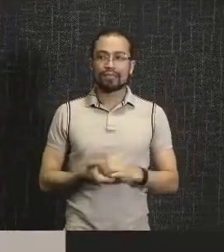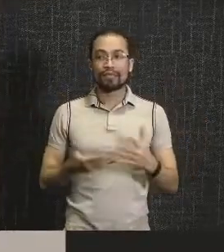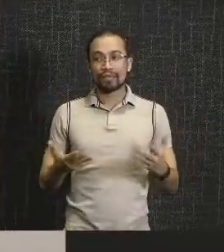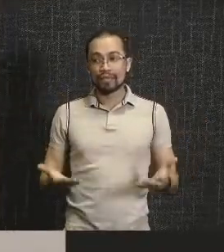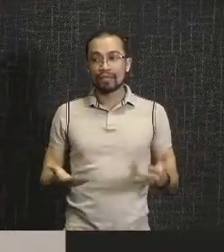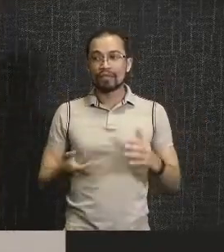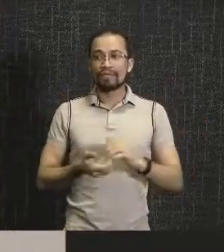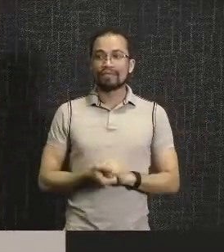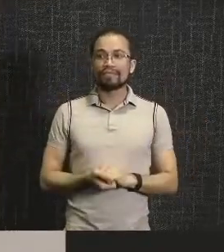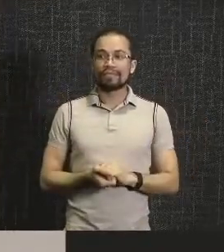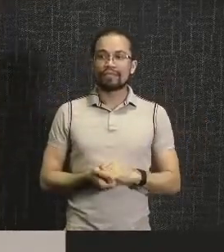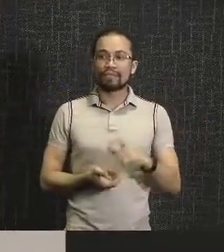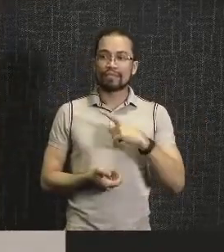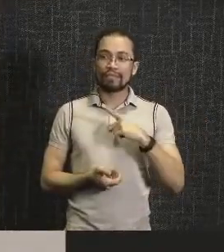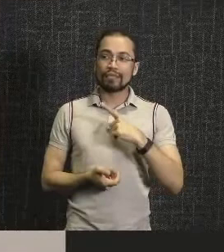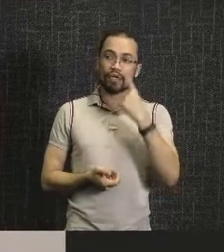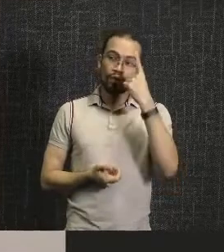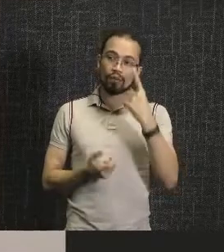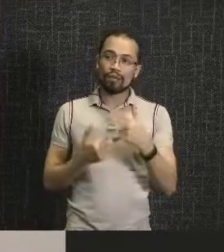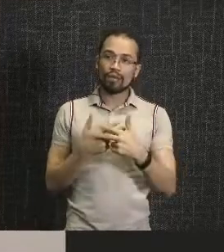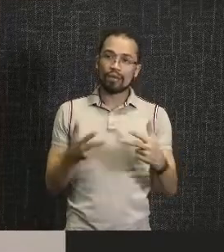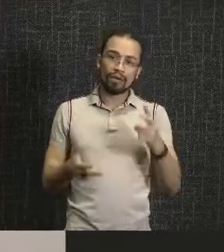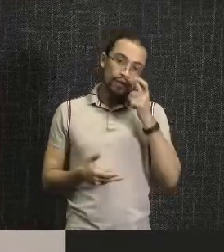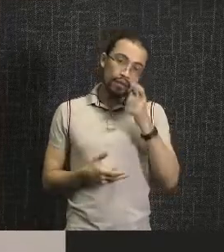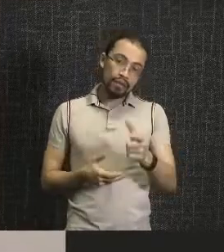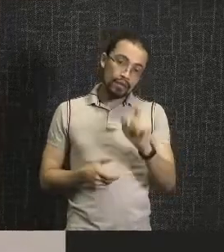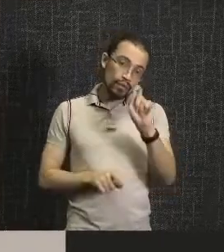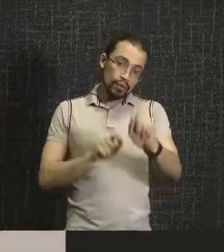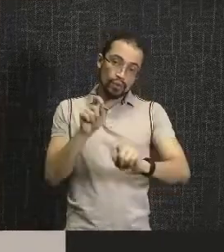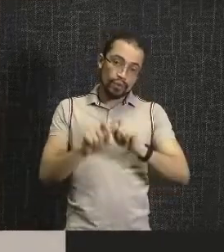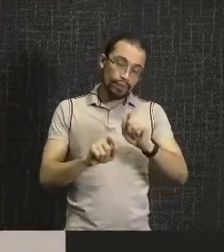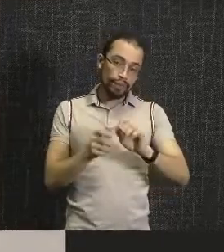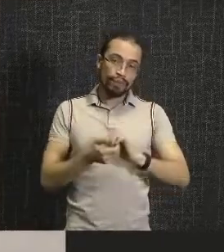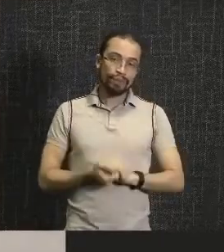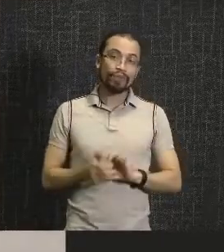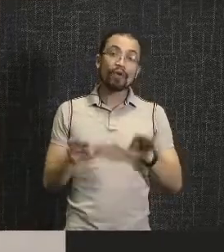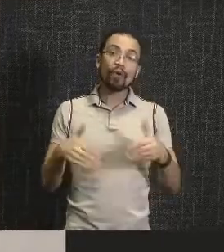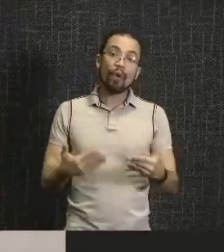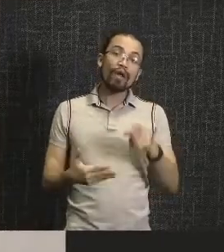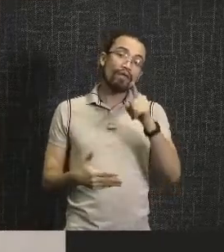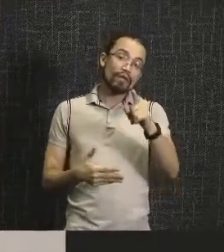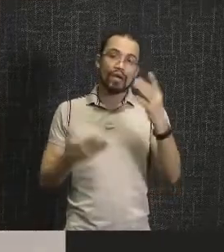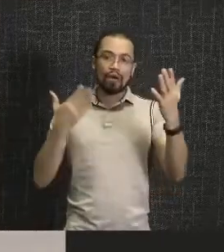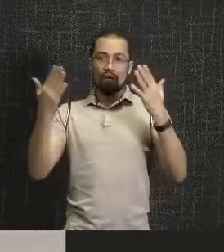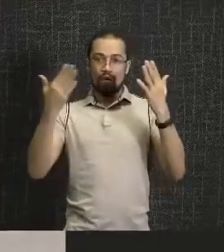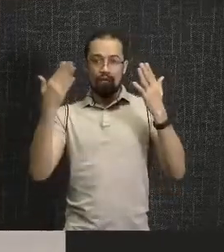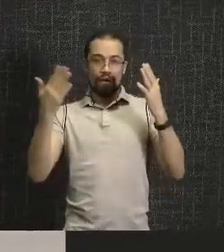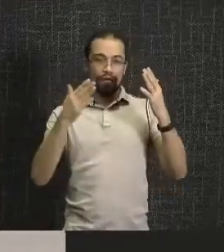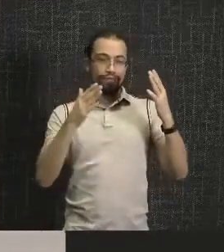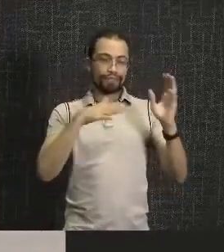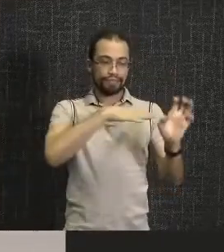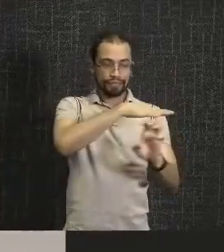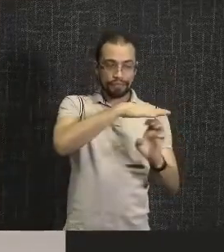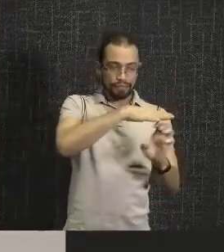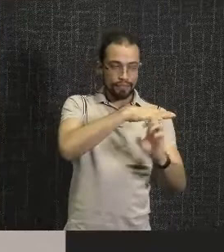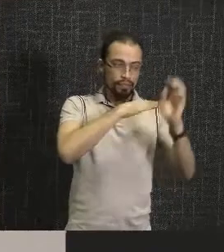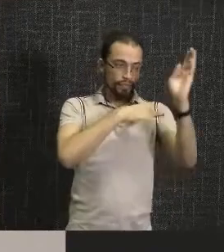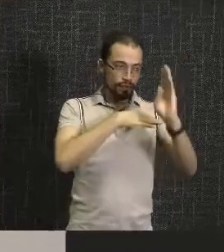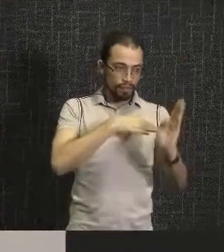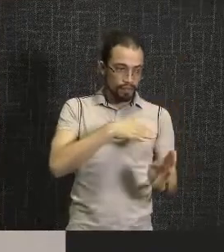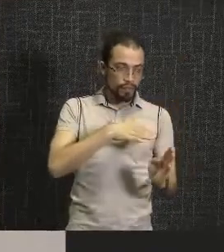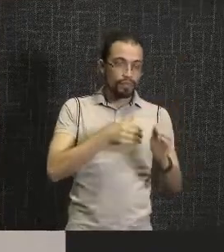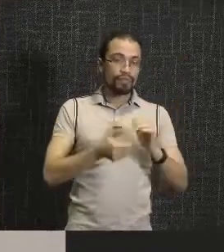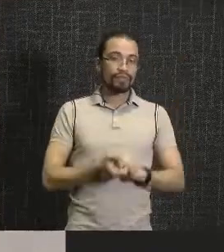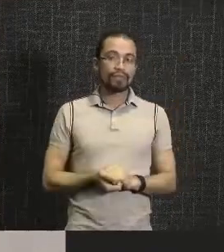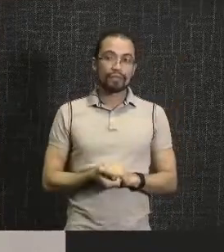só que tem uma coisa interessante, que é o seguinte: na hora que você vai pegar as empresas brasileiras, em média ela